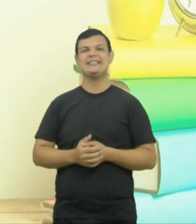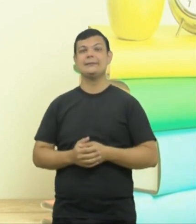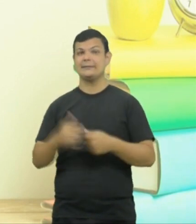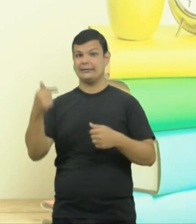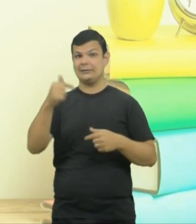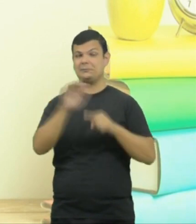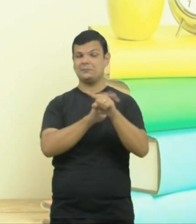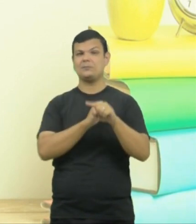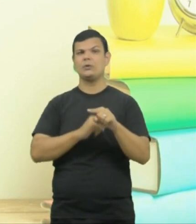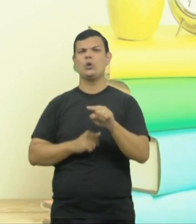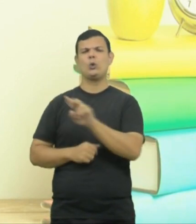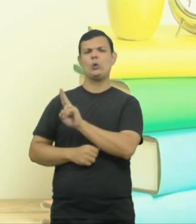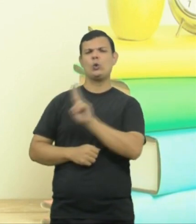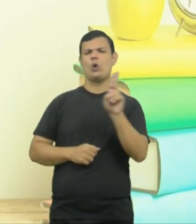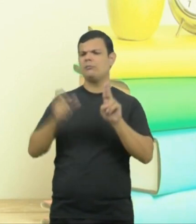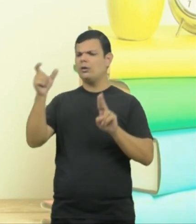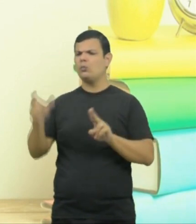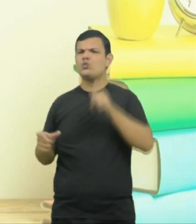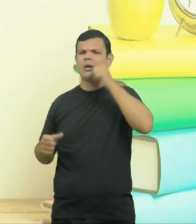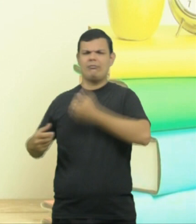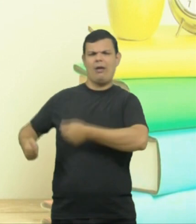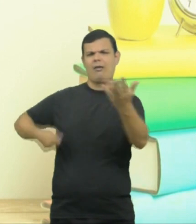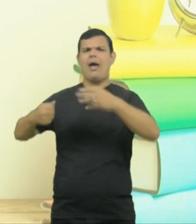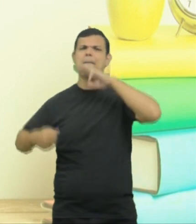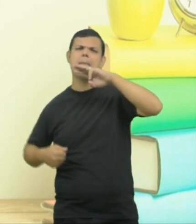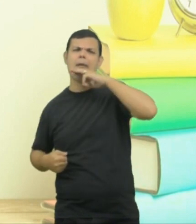mês do ano a mangueira começava a dar frutos? Tempo.